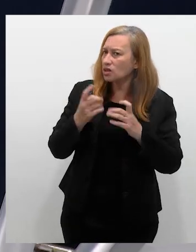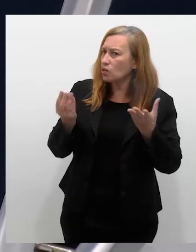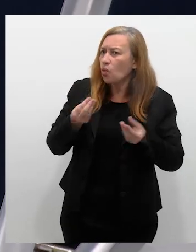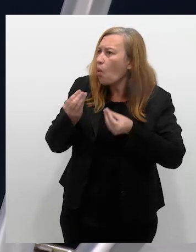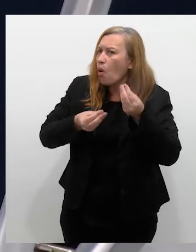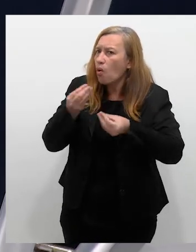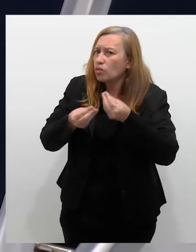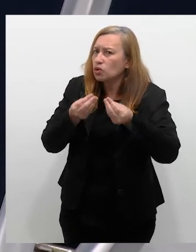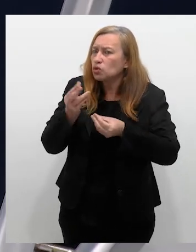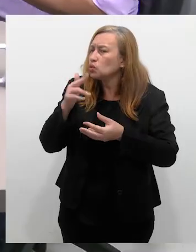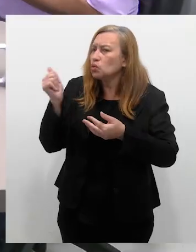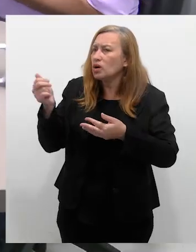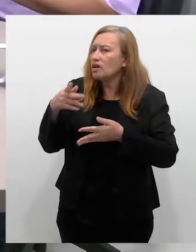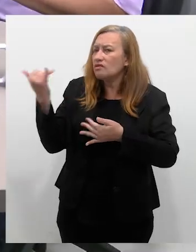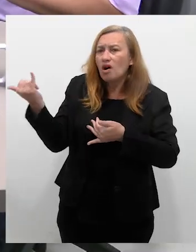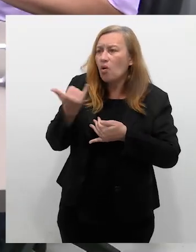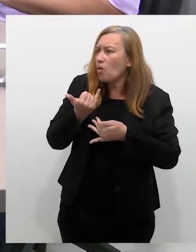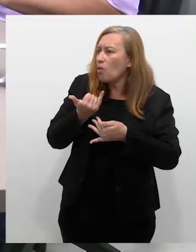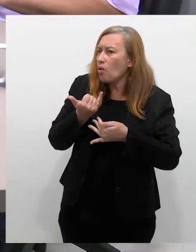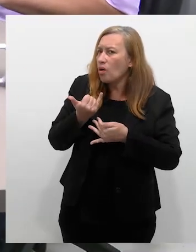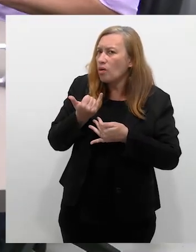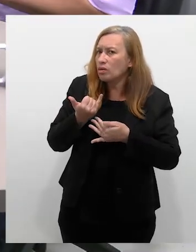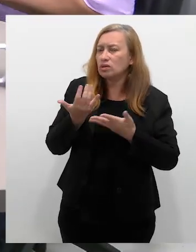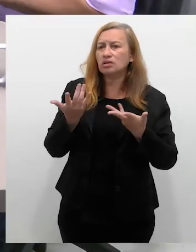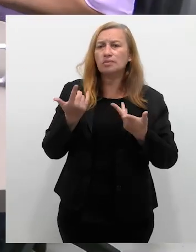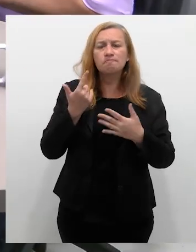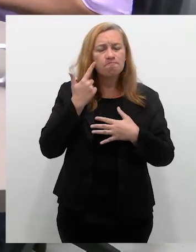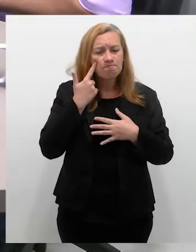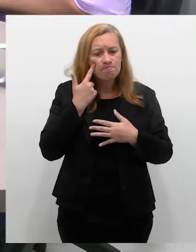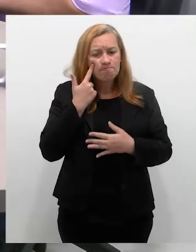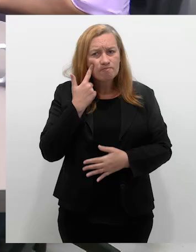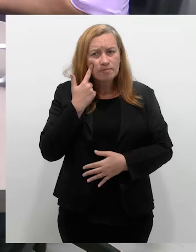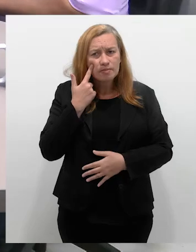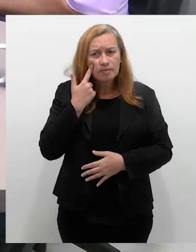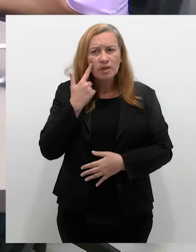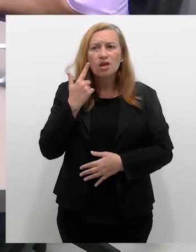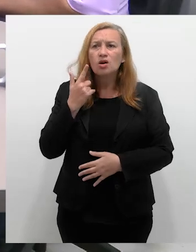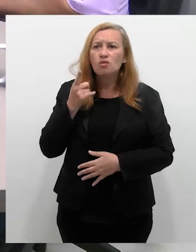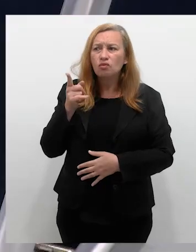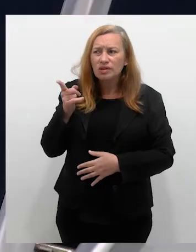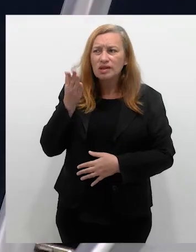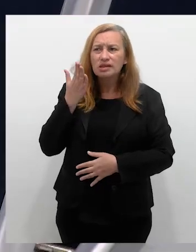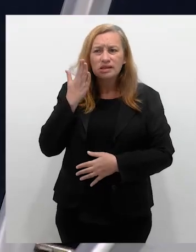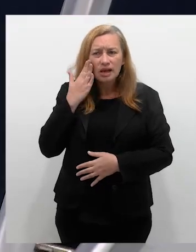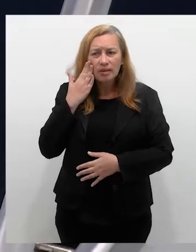médicos? Aí Nunca perdeu o crédito porque falou. você não é diabética. Daí eu falei assim, nossa, você